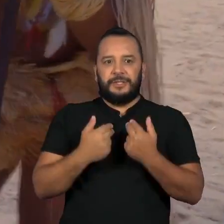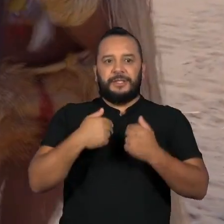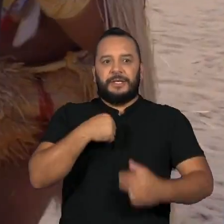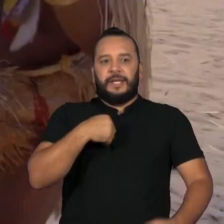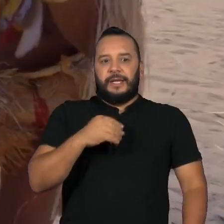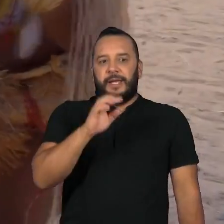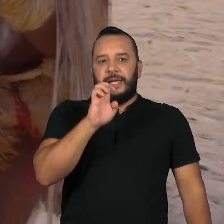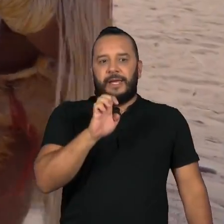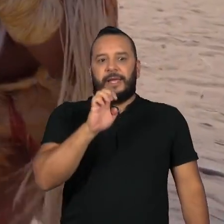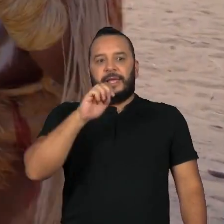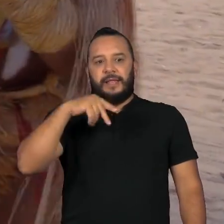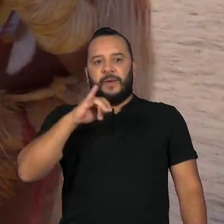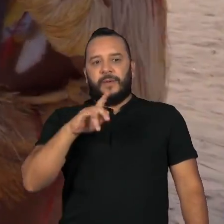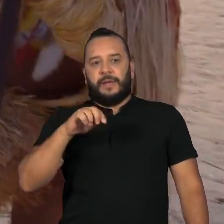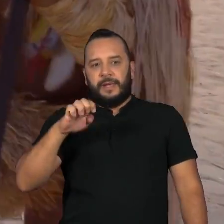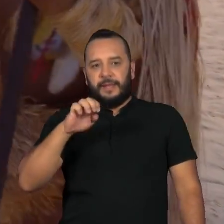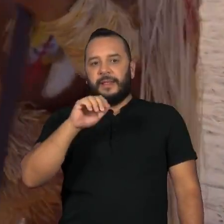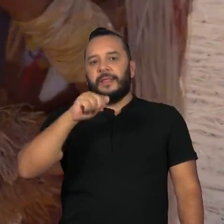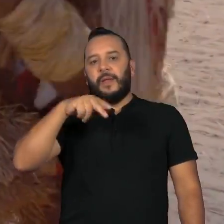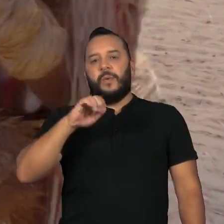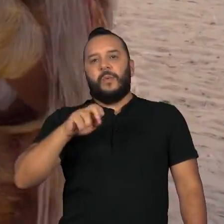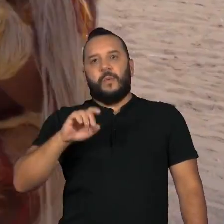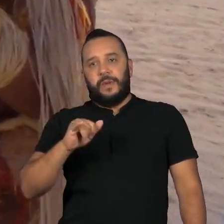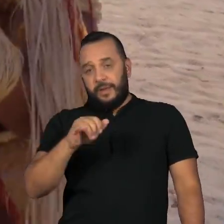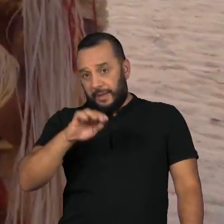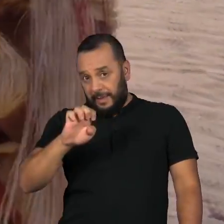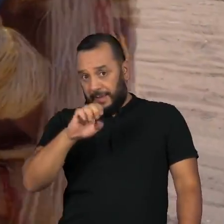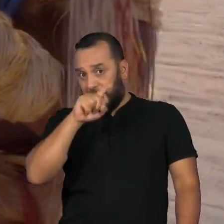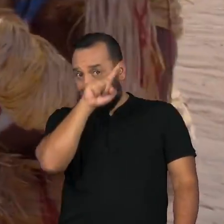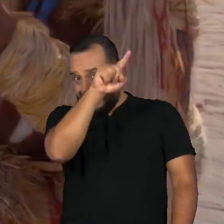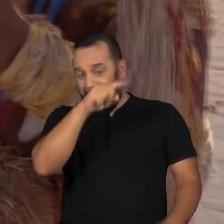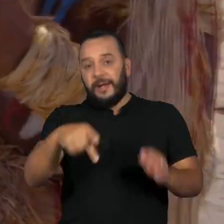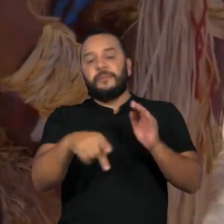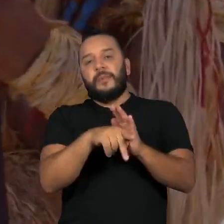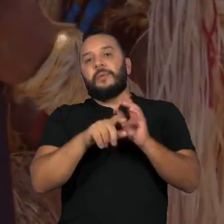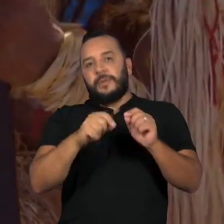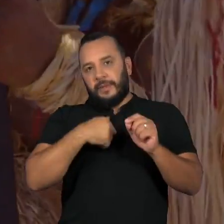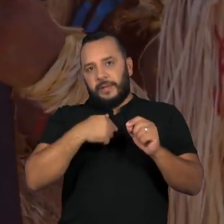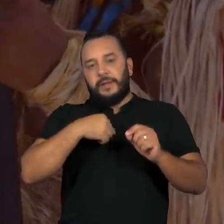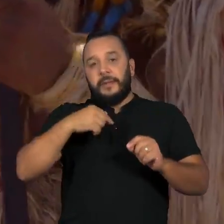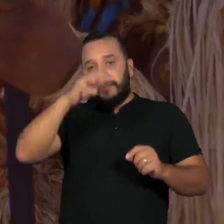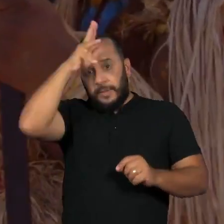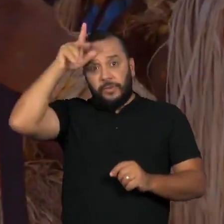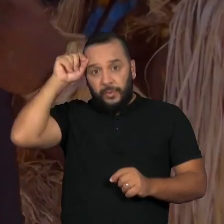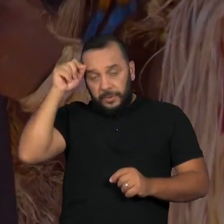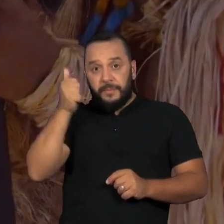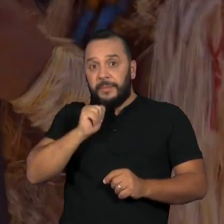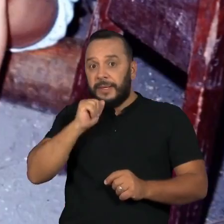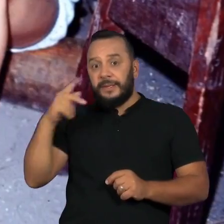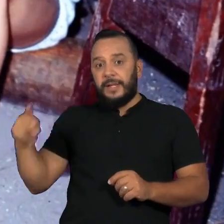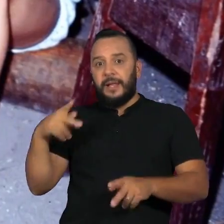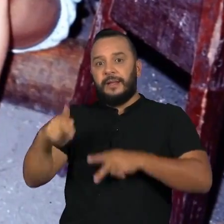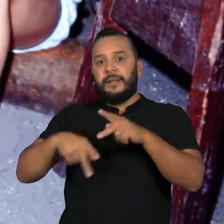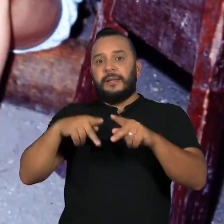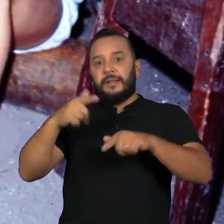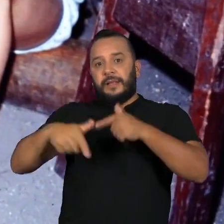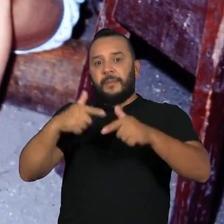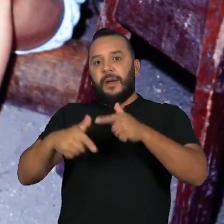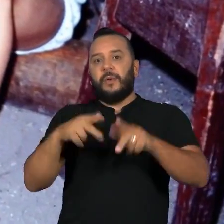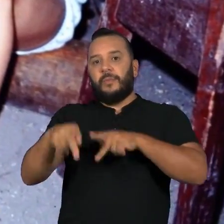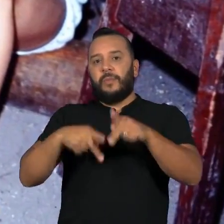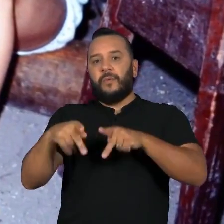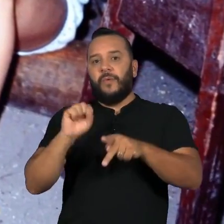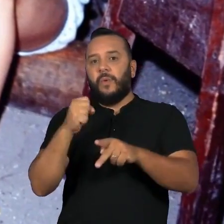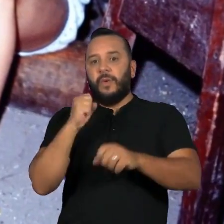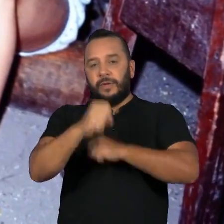Mato Grosso. A mãe dela trabalhou com esse povo por 8 anos. Ninguém falava português na aldeia